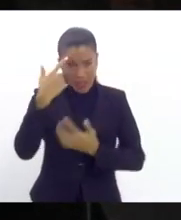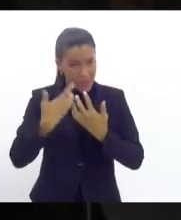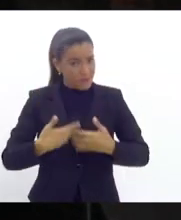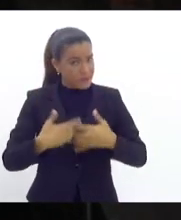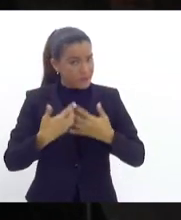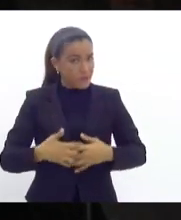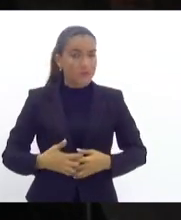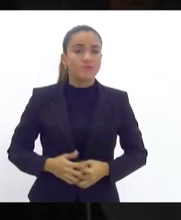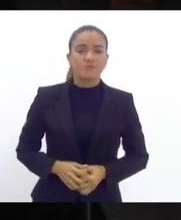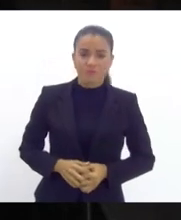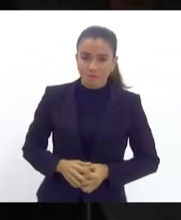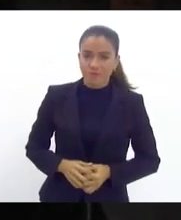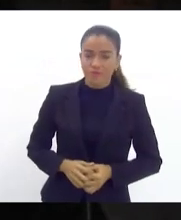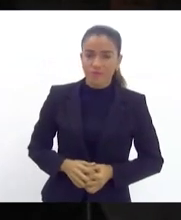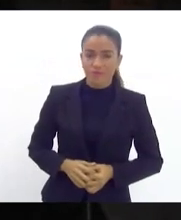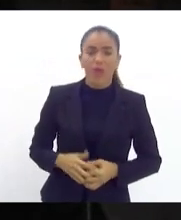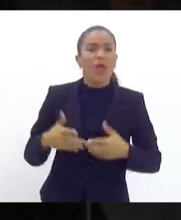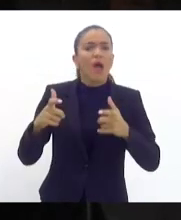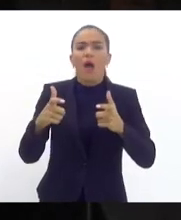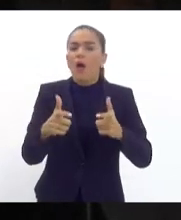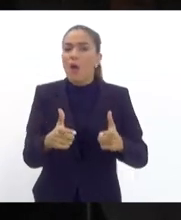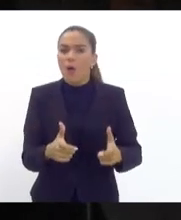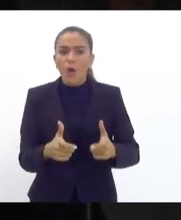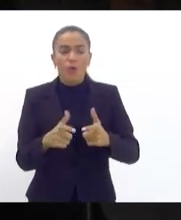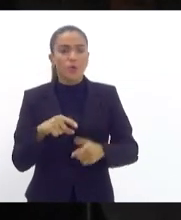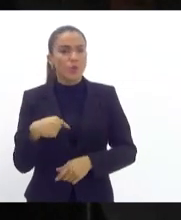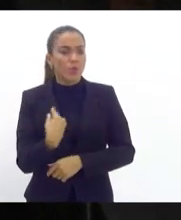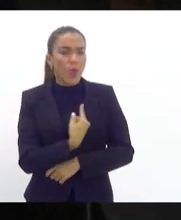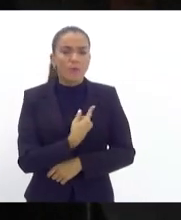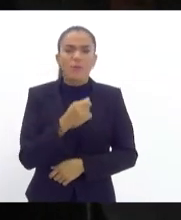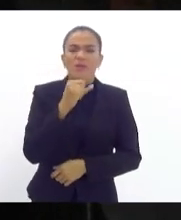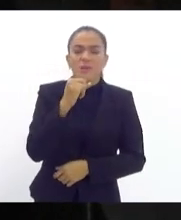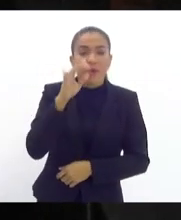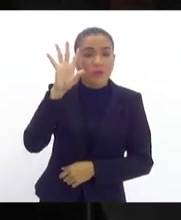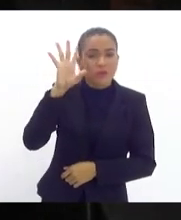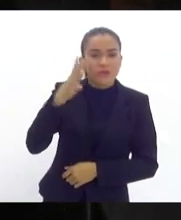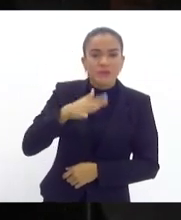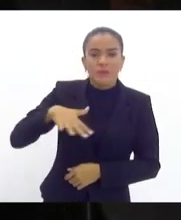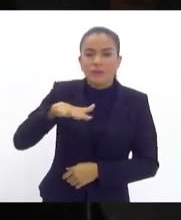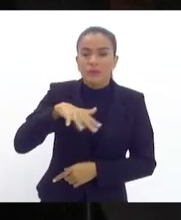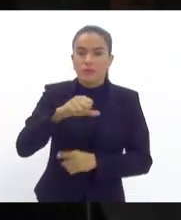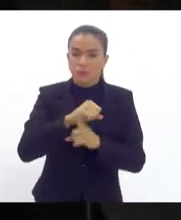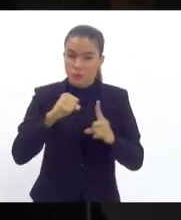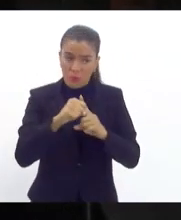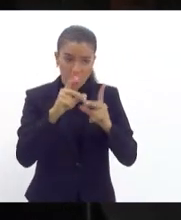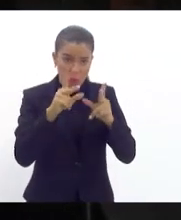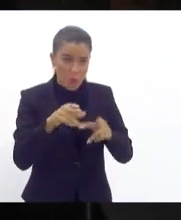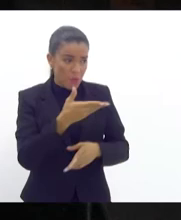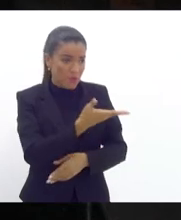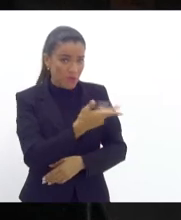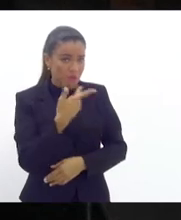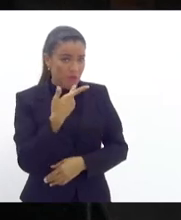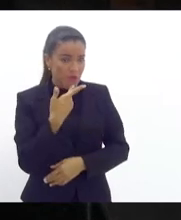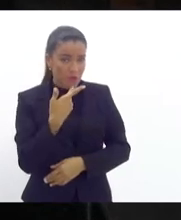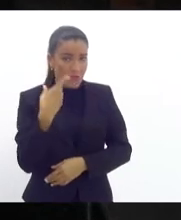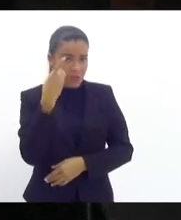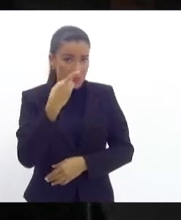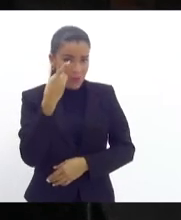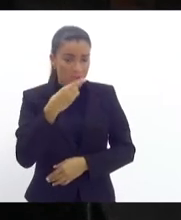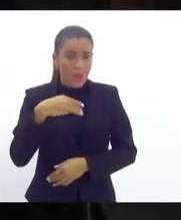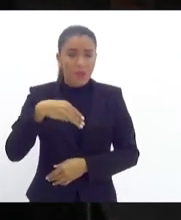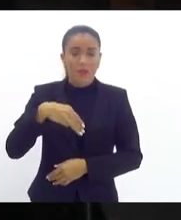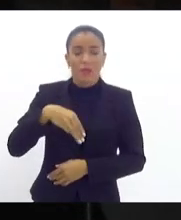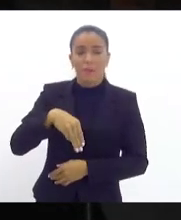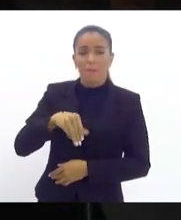reflexão aonde como nós vamos tratar por exemplo a questão social como bem coloca a nobre deputada